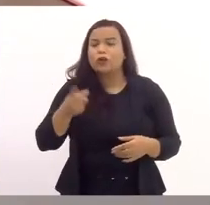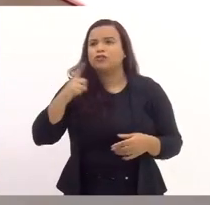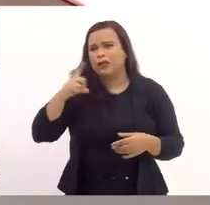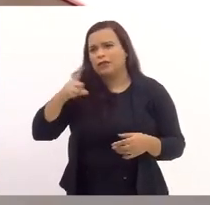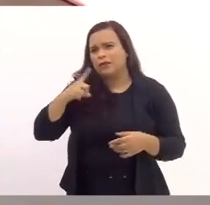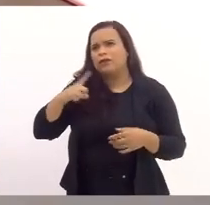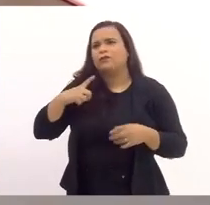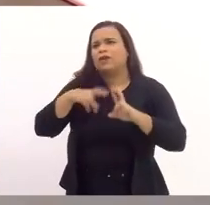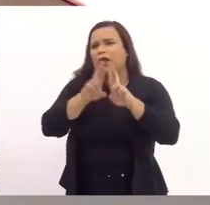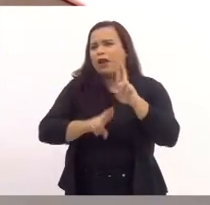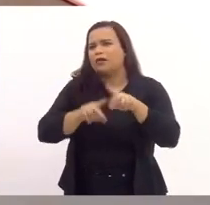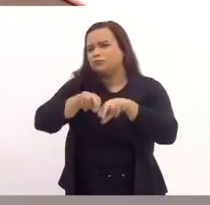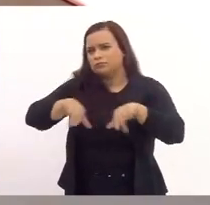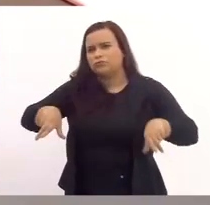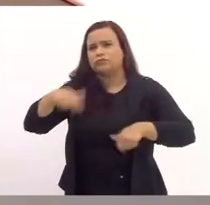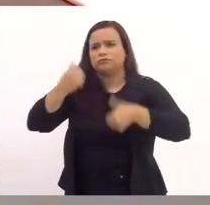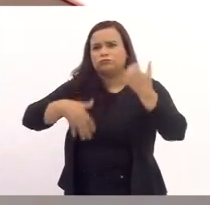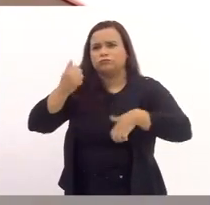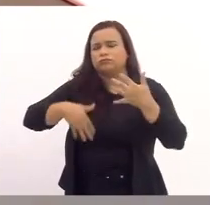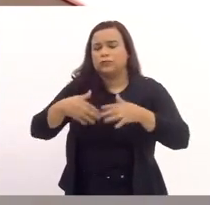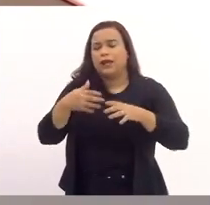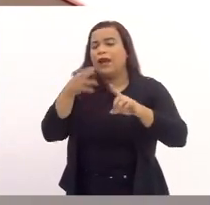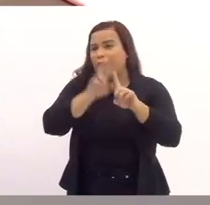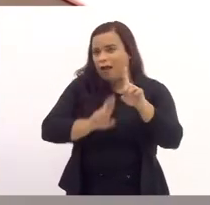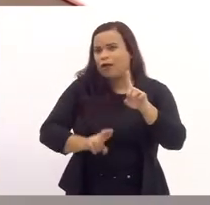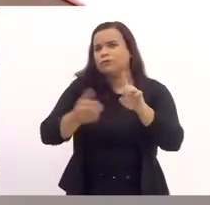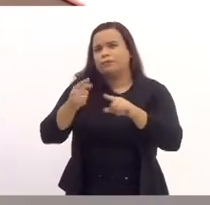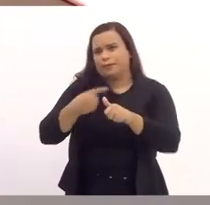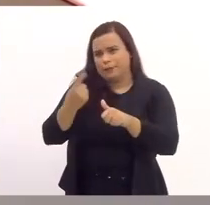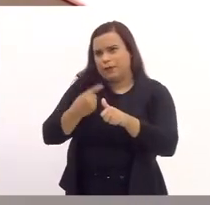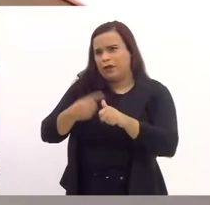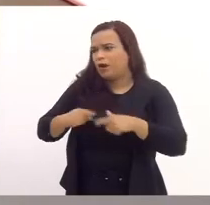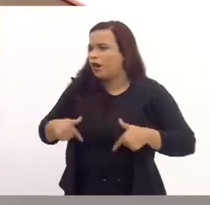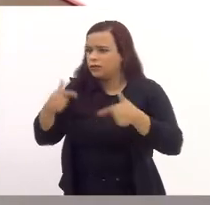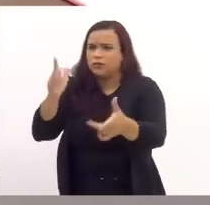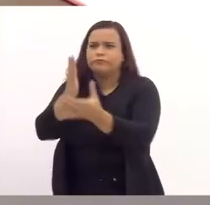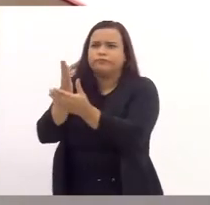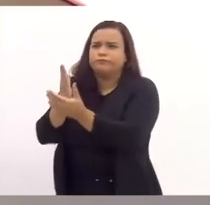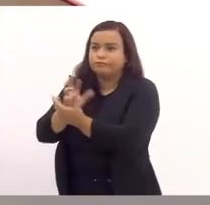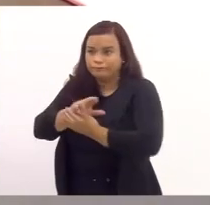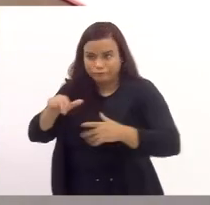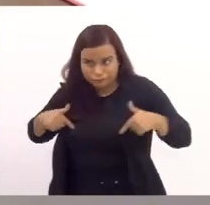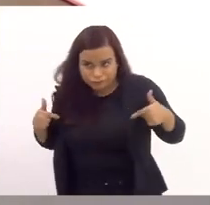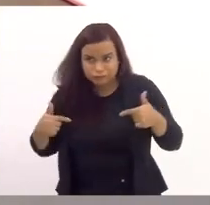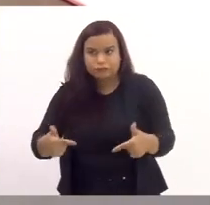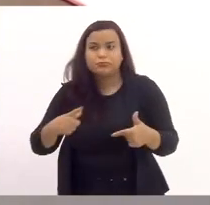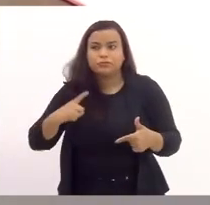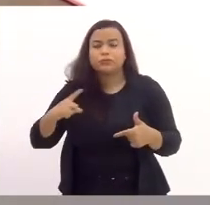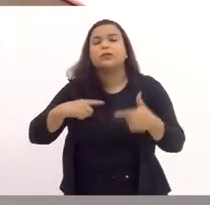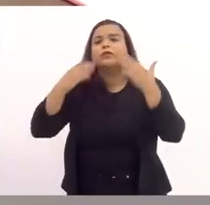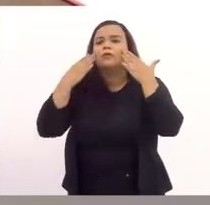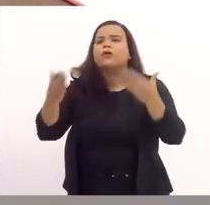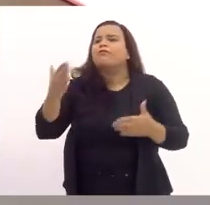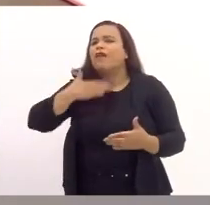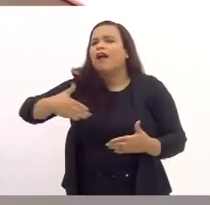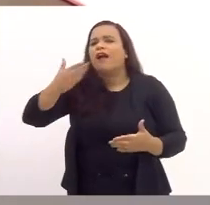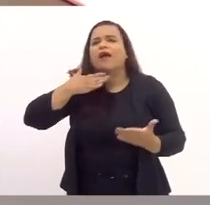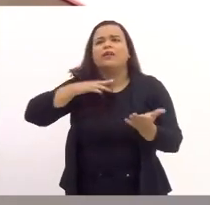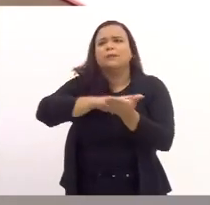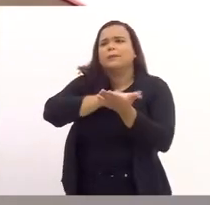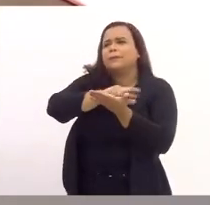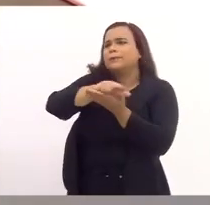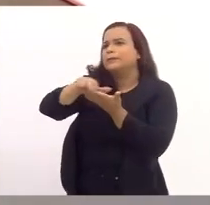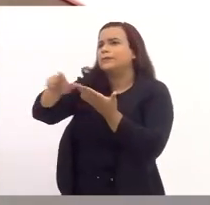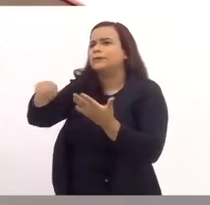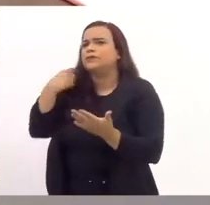primeira assim, as ações judiciais, várias medidas, e com toda a exposição, com toda a demonstração de falhas, de várias situações, a